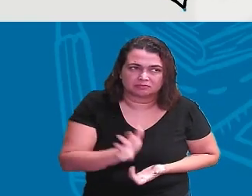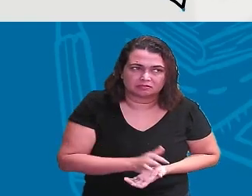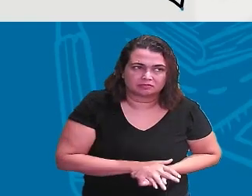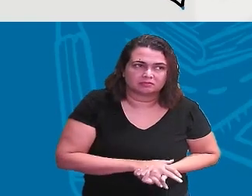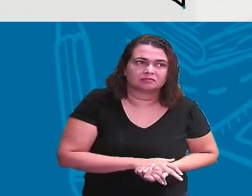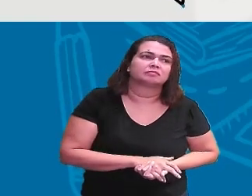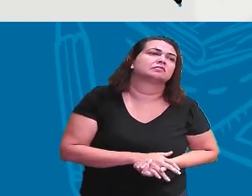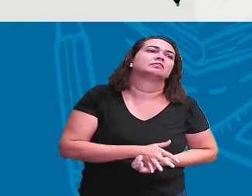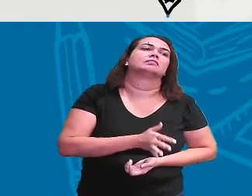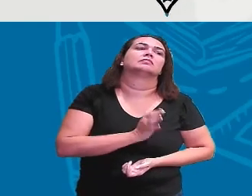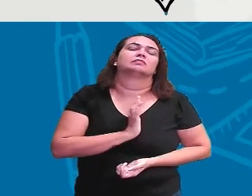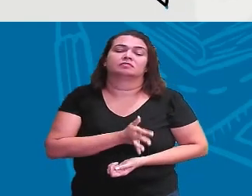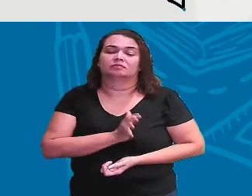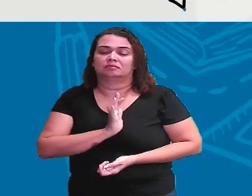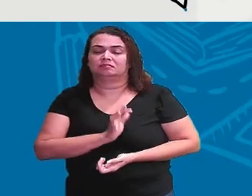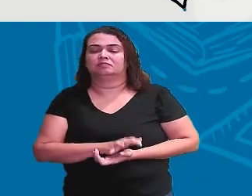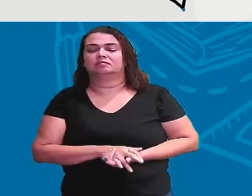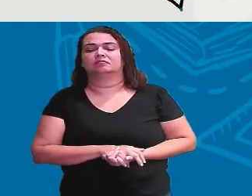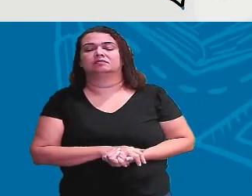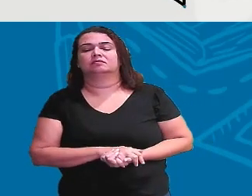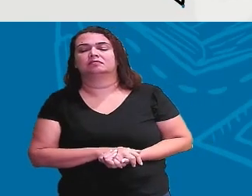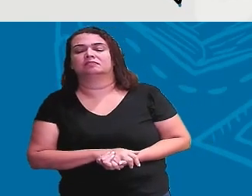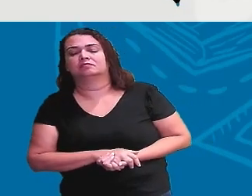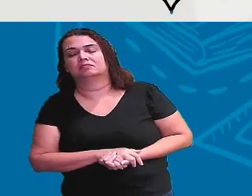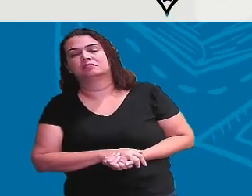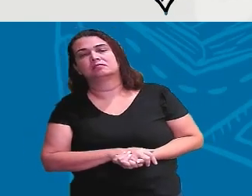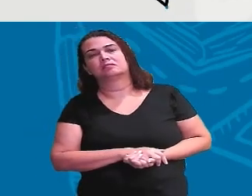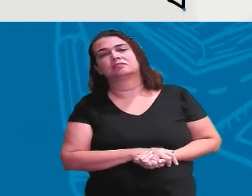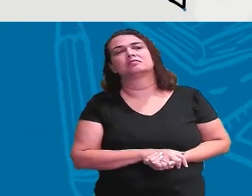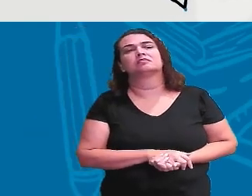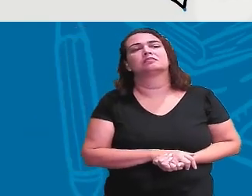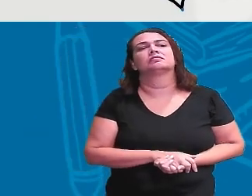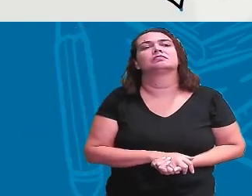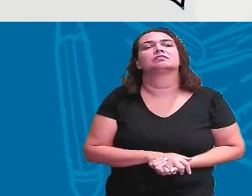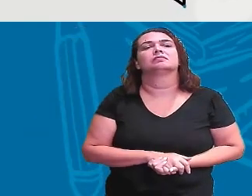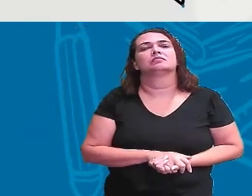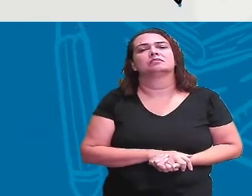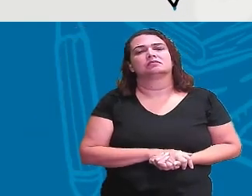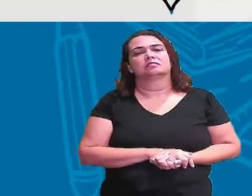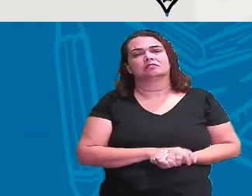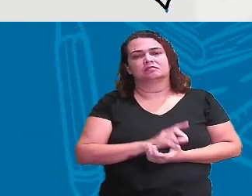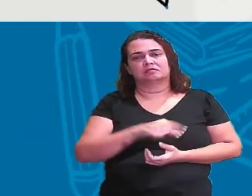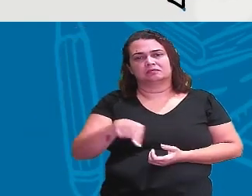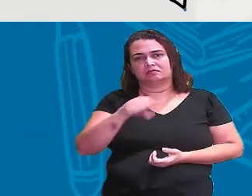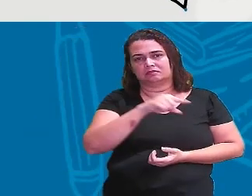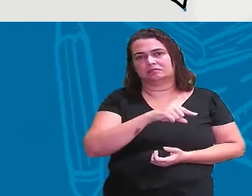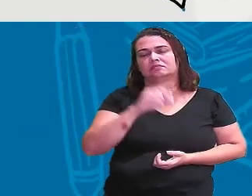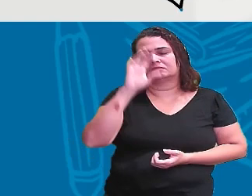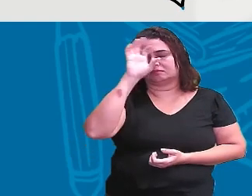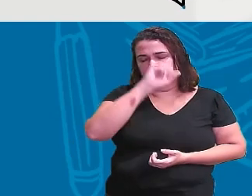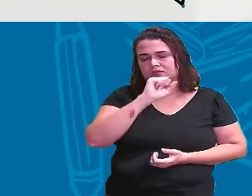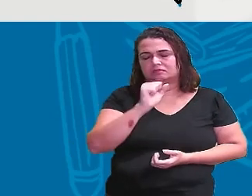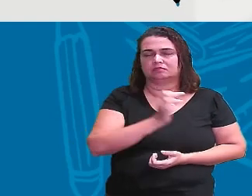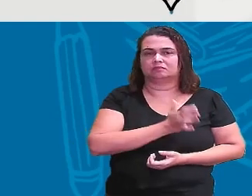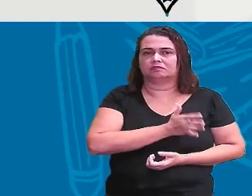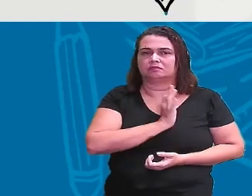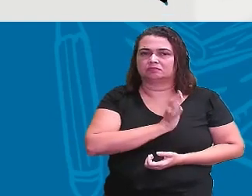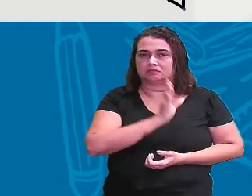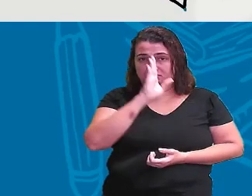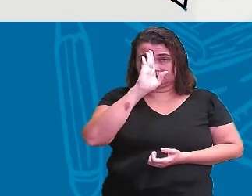é o coração, né? Na nossa aula a gente aprendeu que o coração é o principal órgão do nosso